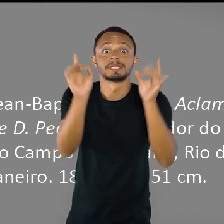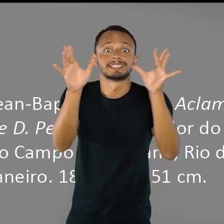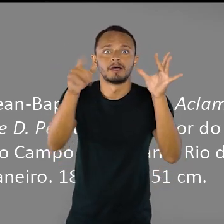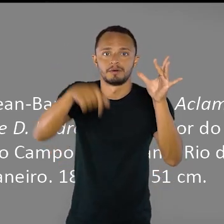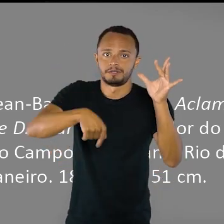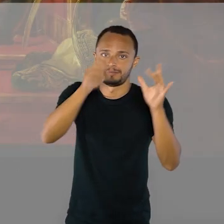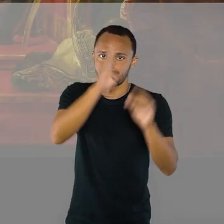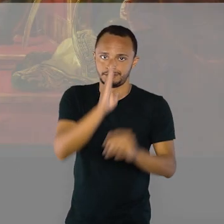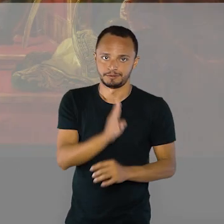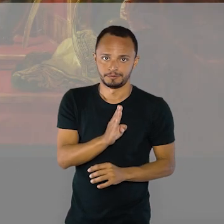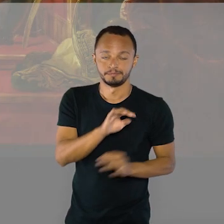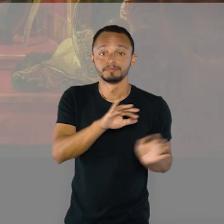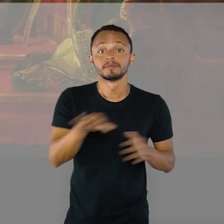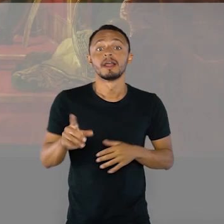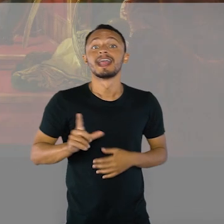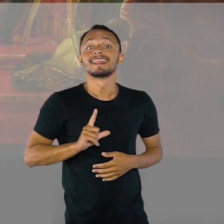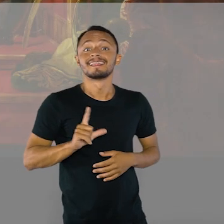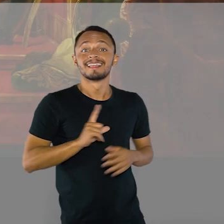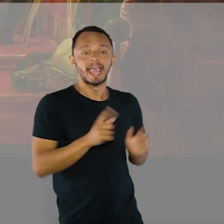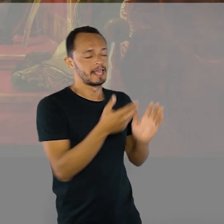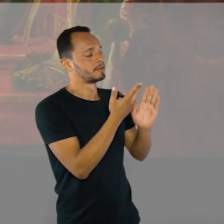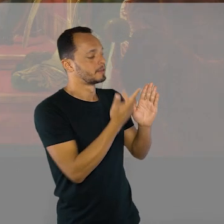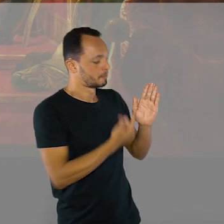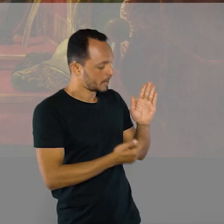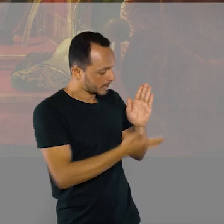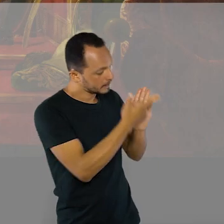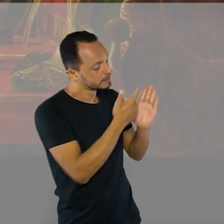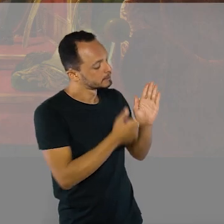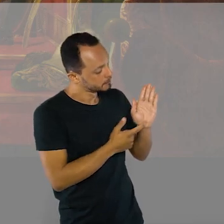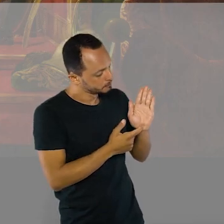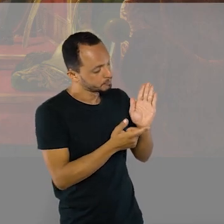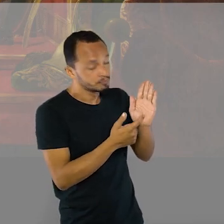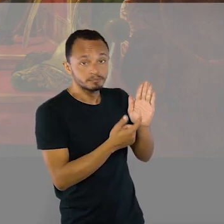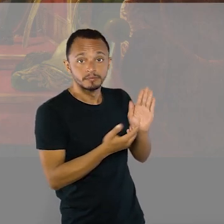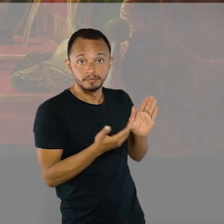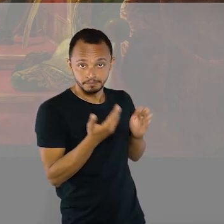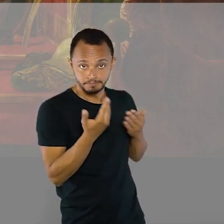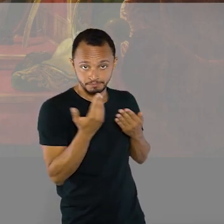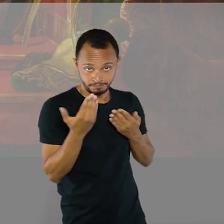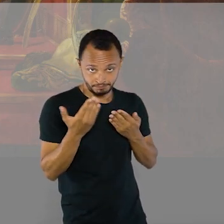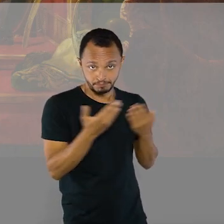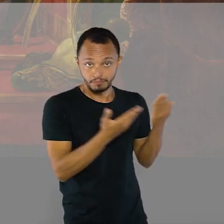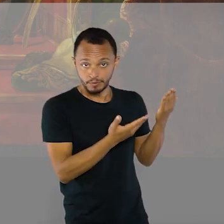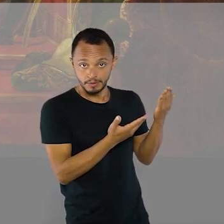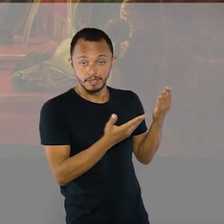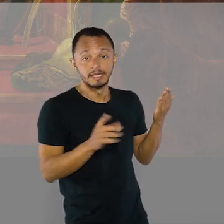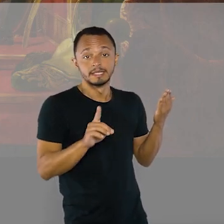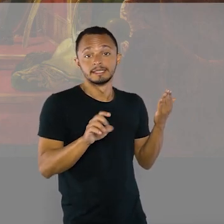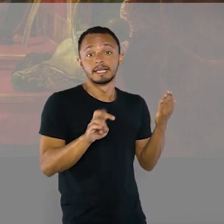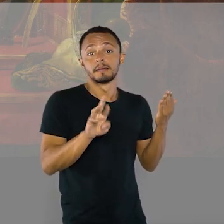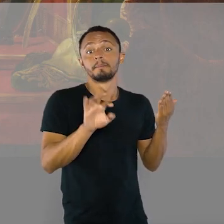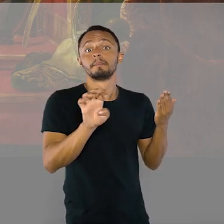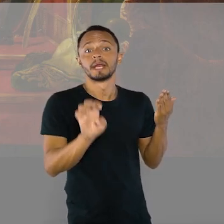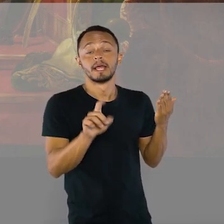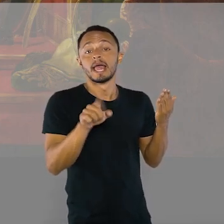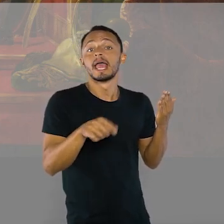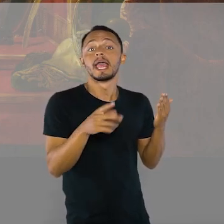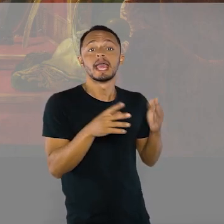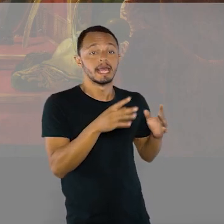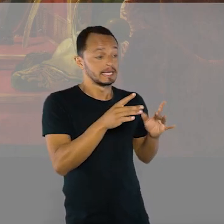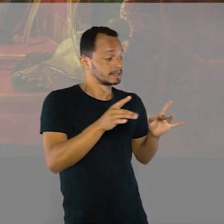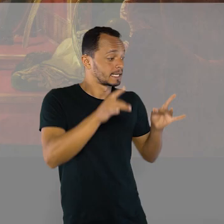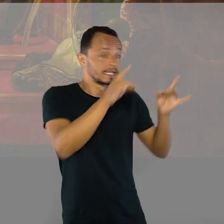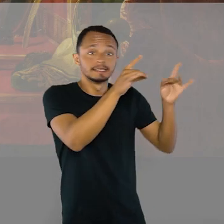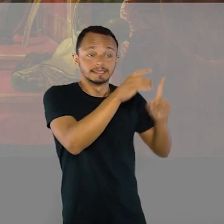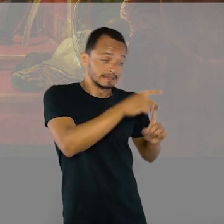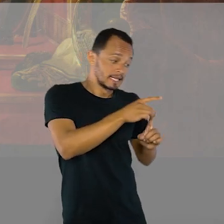Nessa imagem do Debré, né, justamente sobre a aclamação. Aqui uma outra tela do Debré, sobre a sagração e